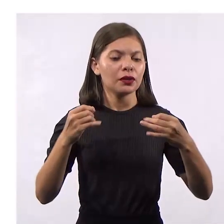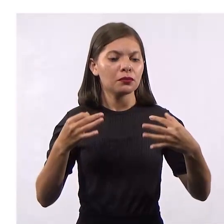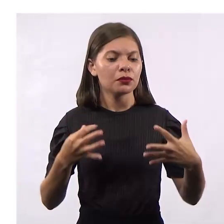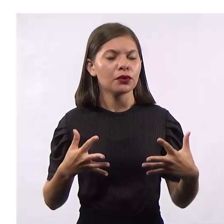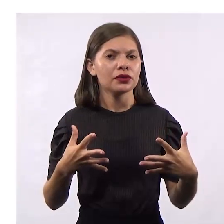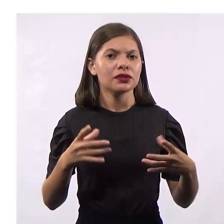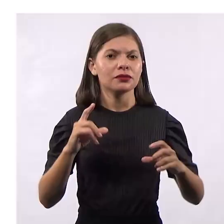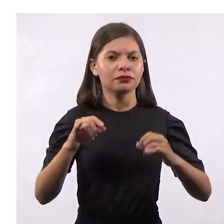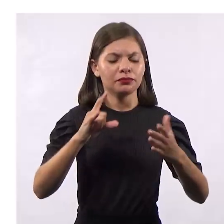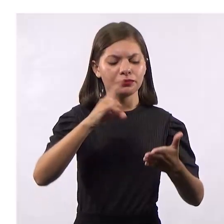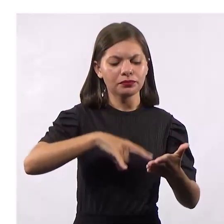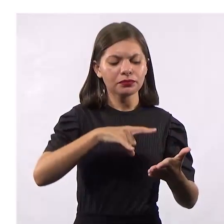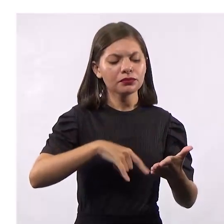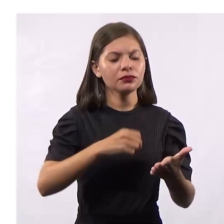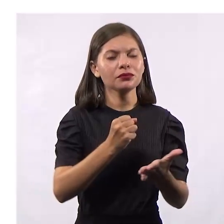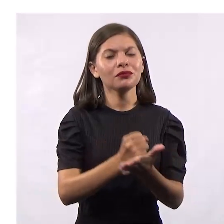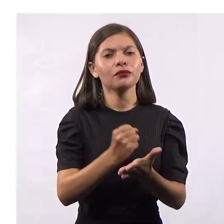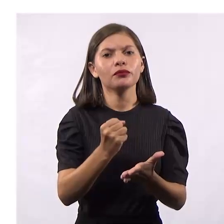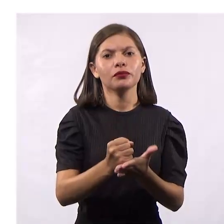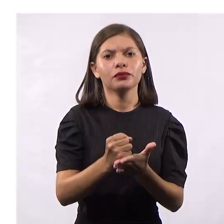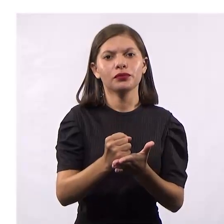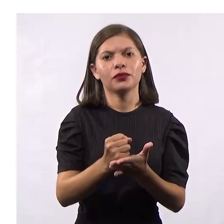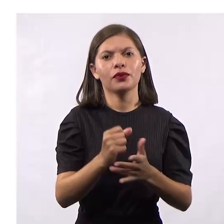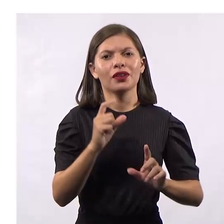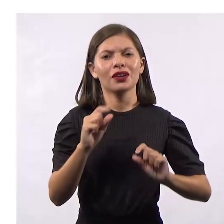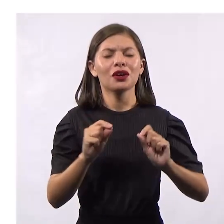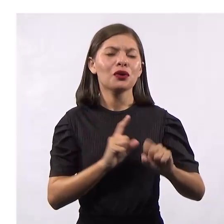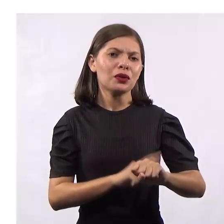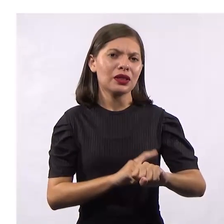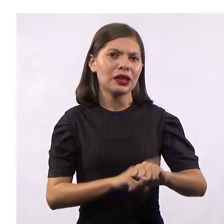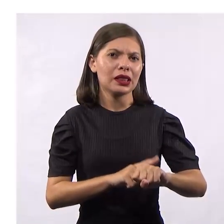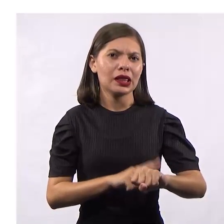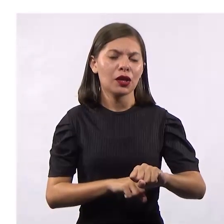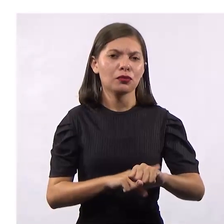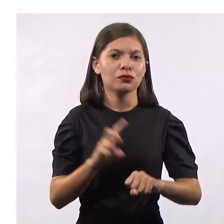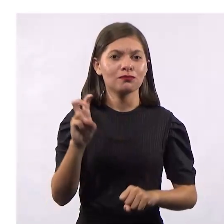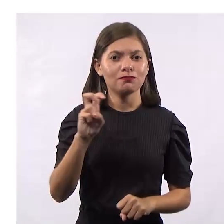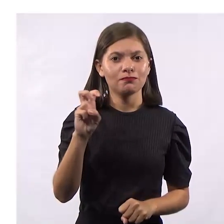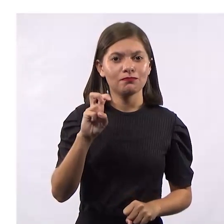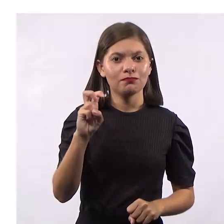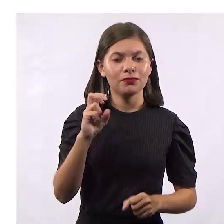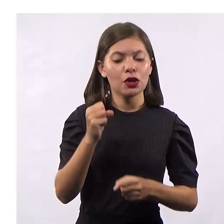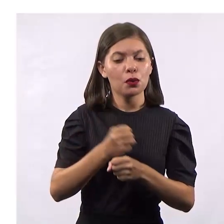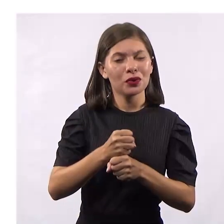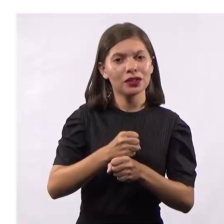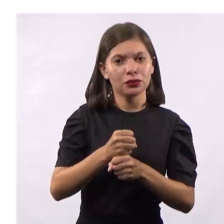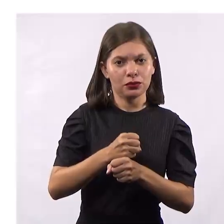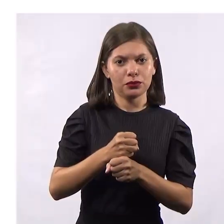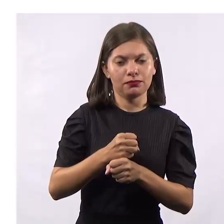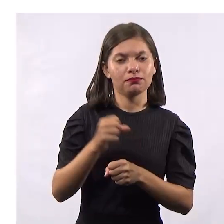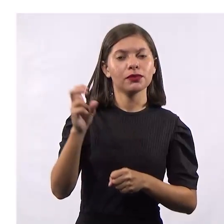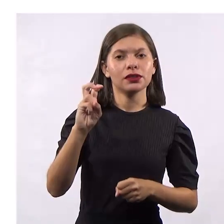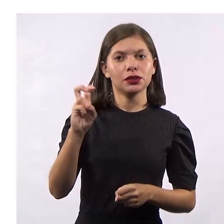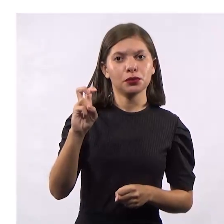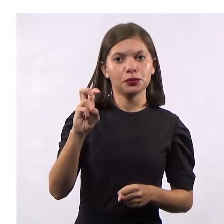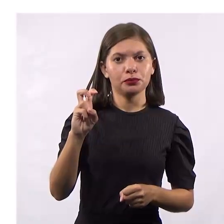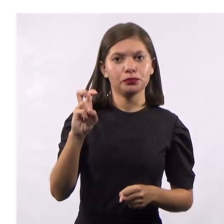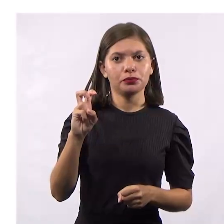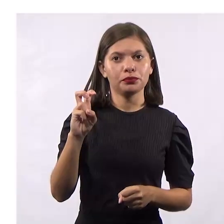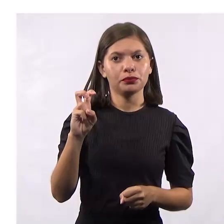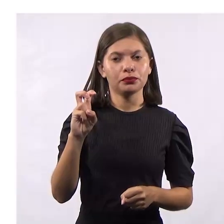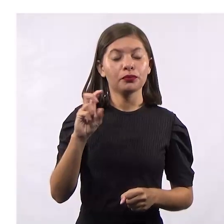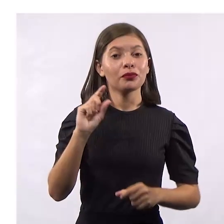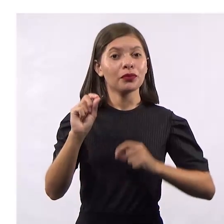hipóteses de contratos administrativos com prazo de até 5 anos, tá? 60 meses,